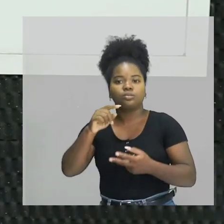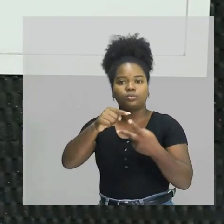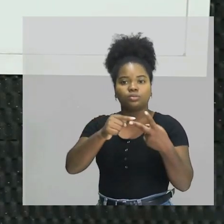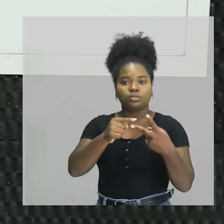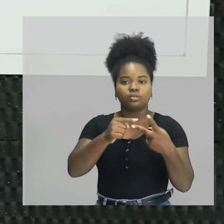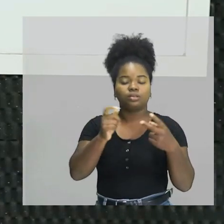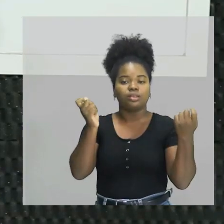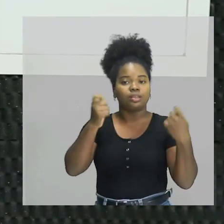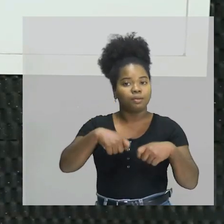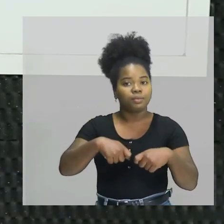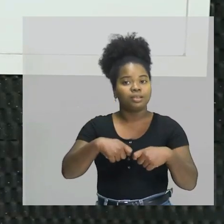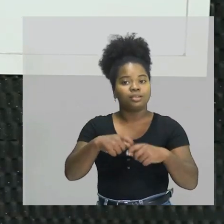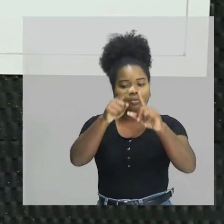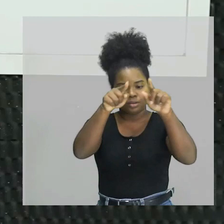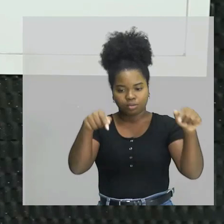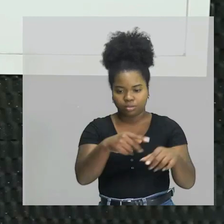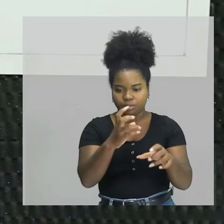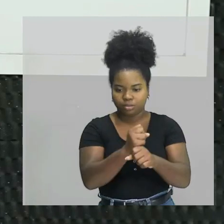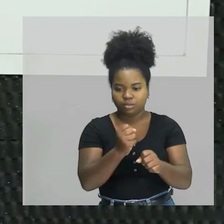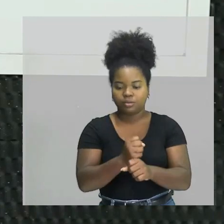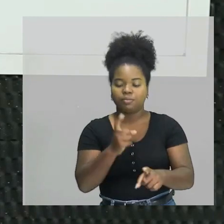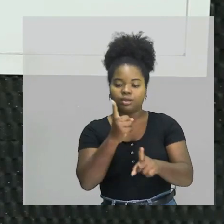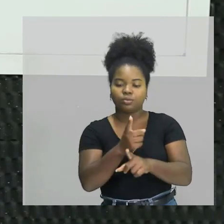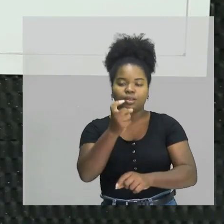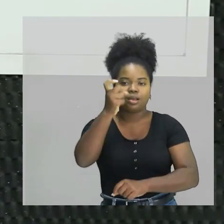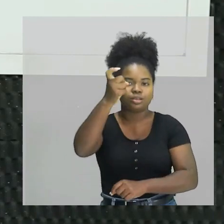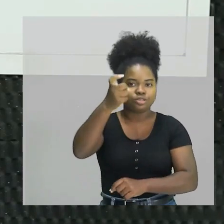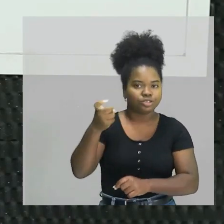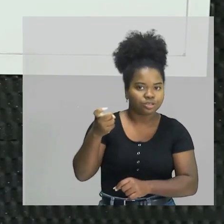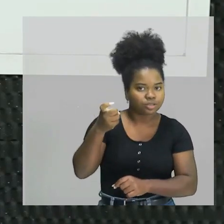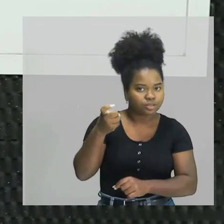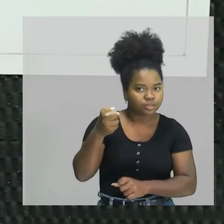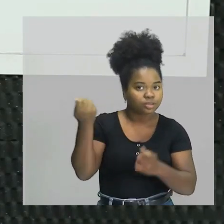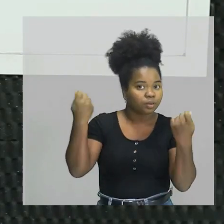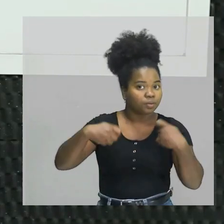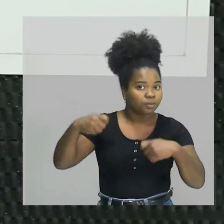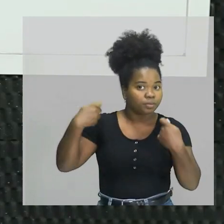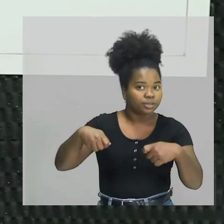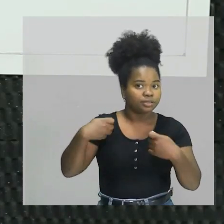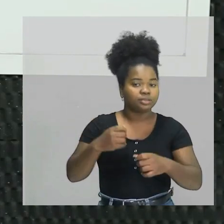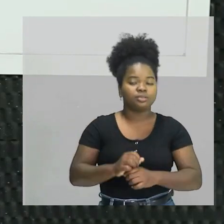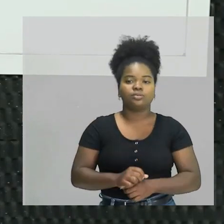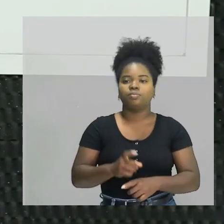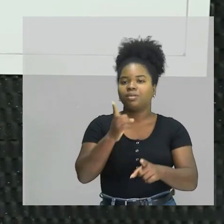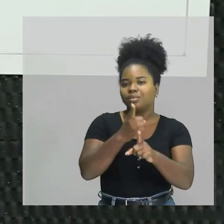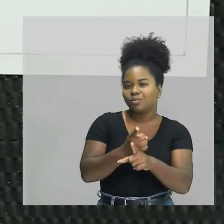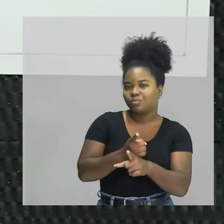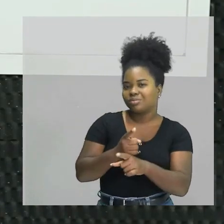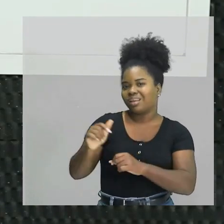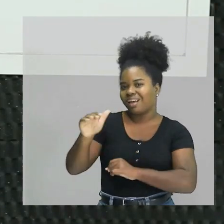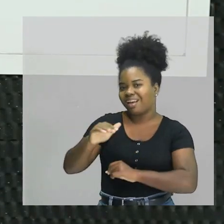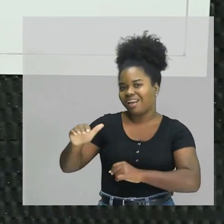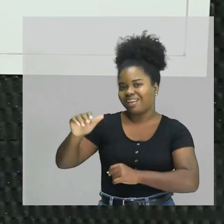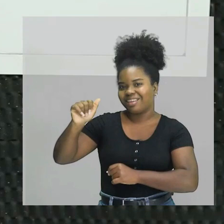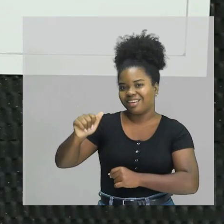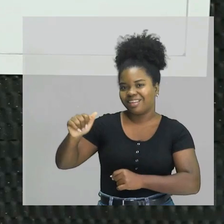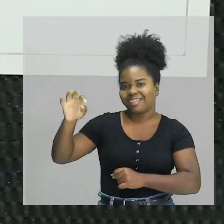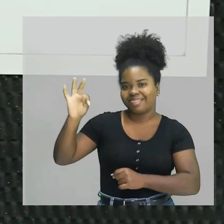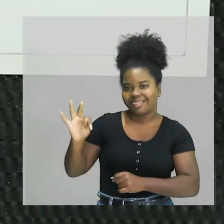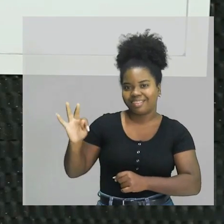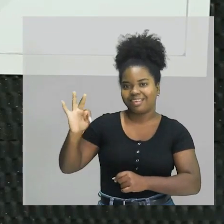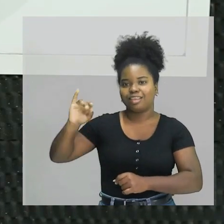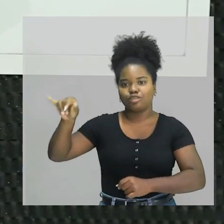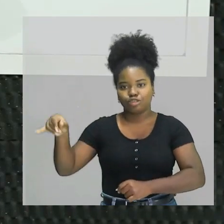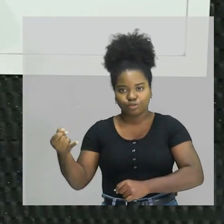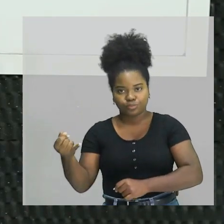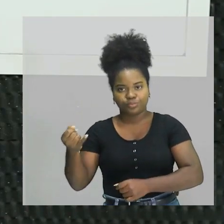razão trigonométrica para encontrar essa medida de x, que é o que eu preciso para calcular a área. Então, eu vou aplicar qual